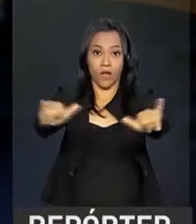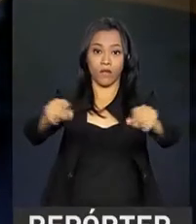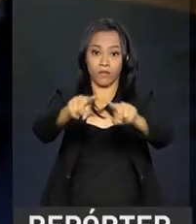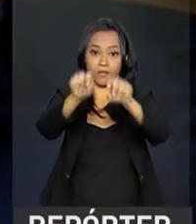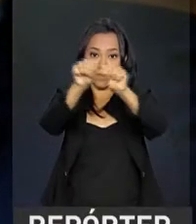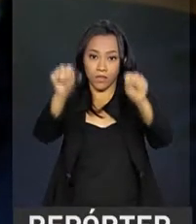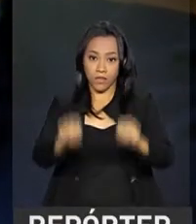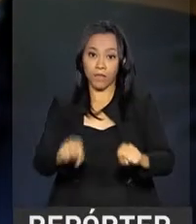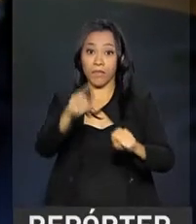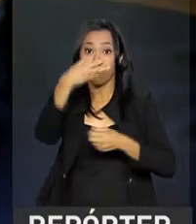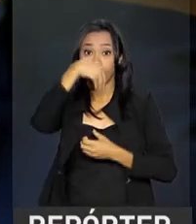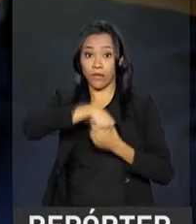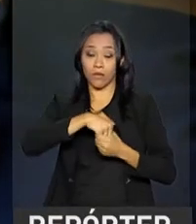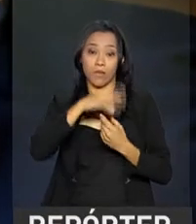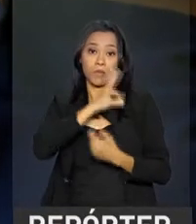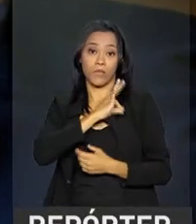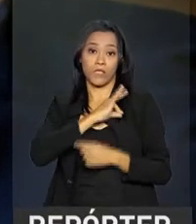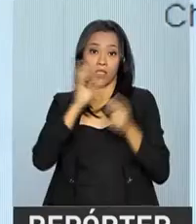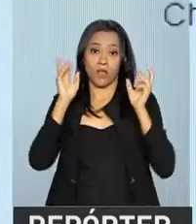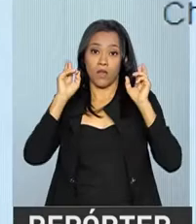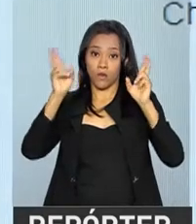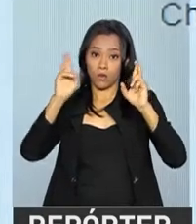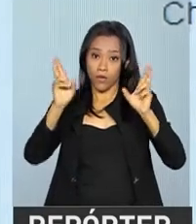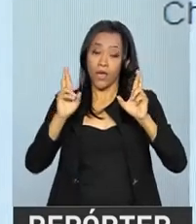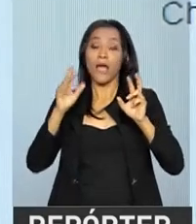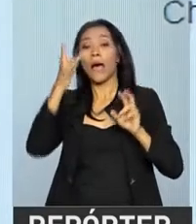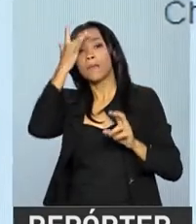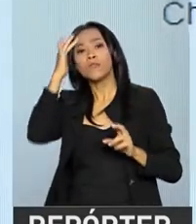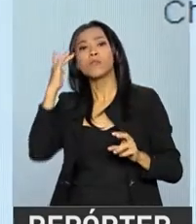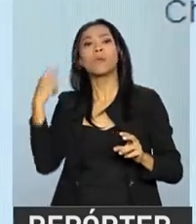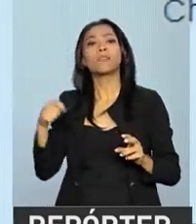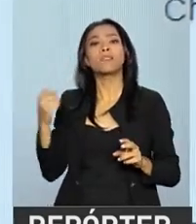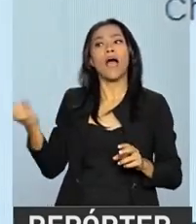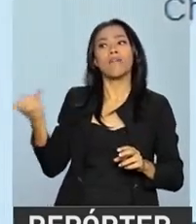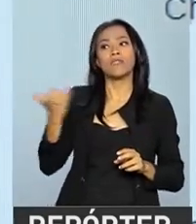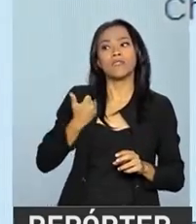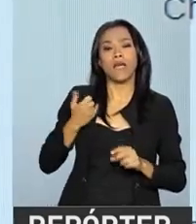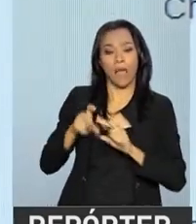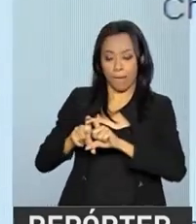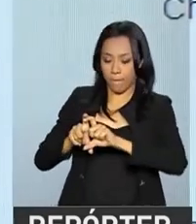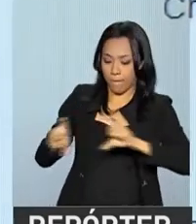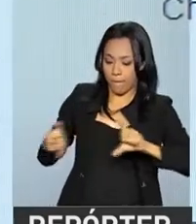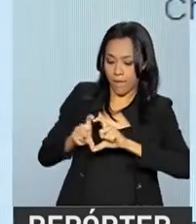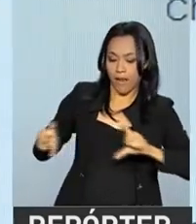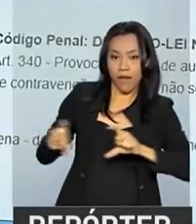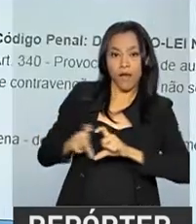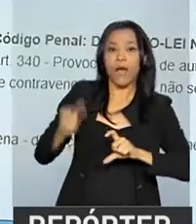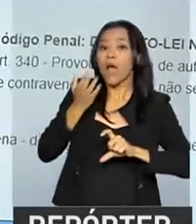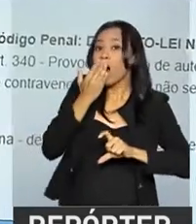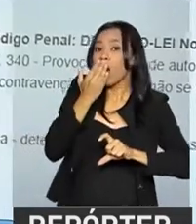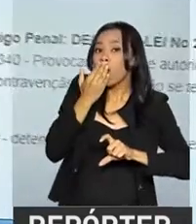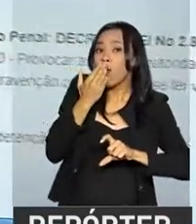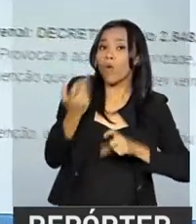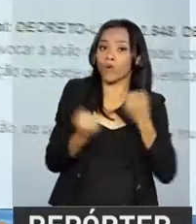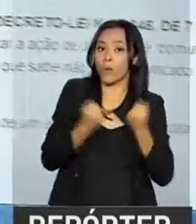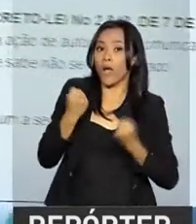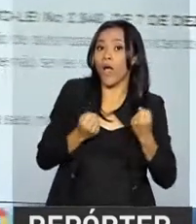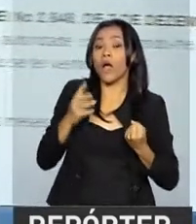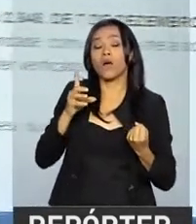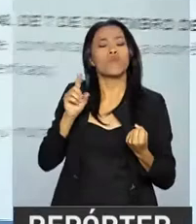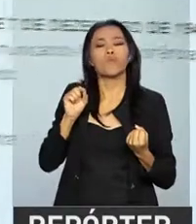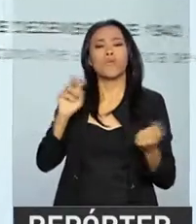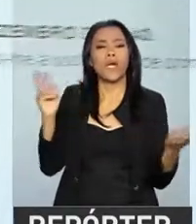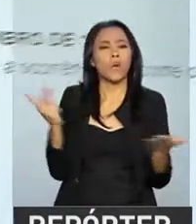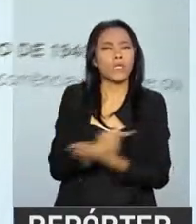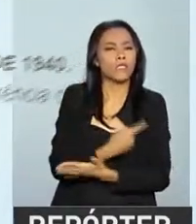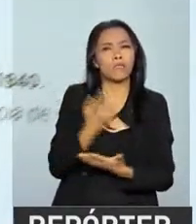da prf o dono do veículo só precisa informar a placa ea cor do carro o fato ocorrido se for por exemplo